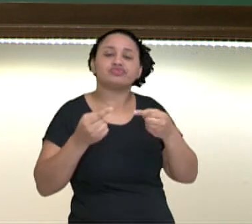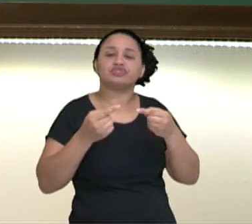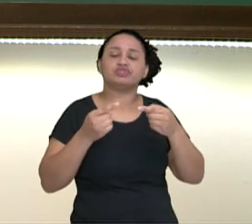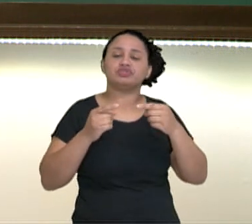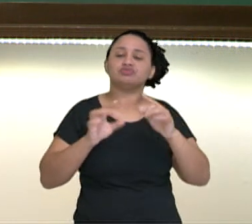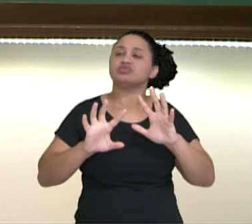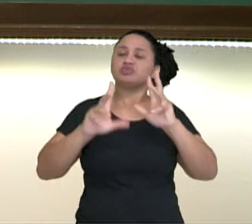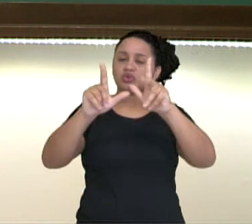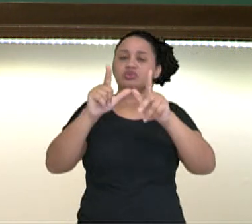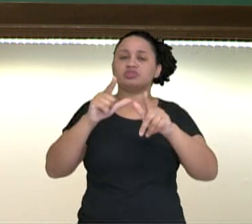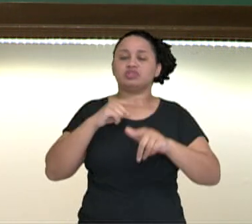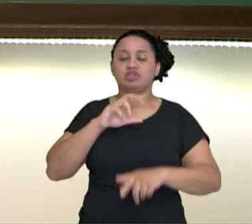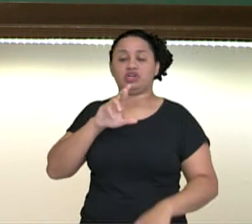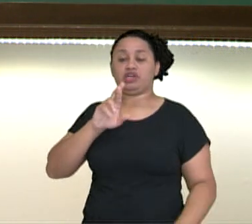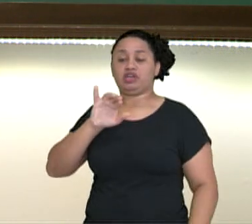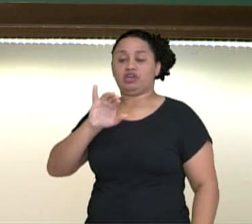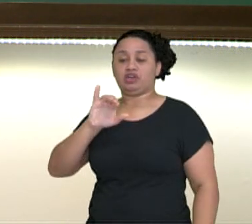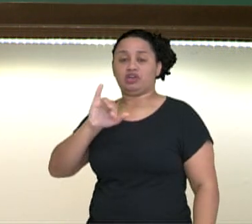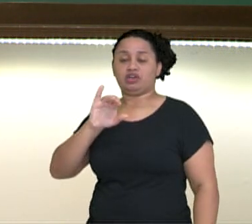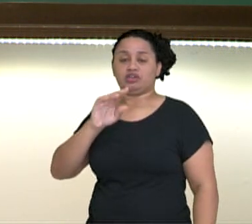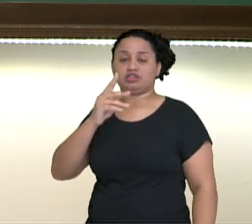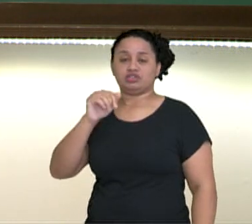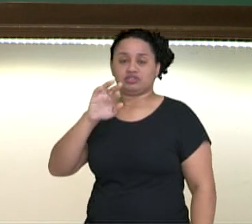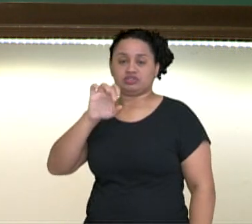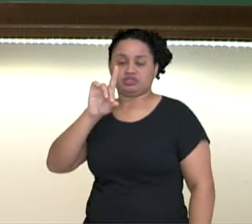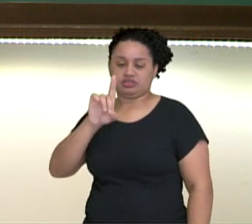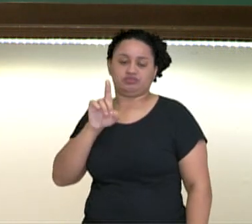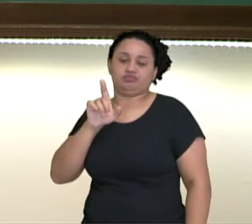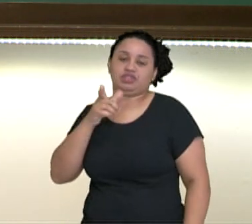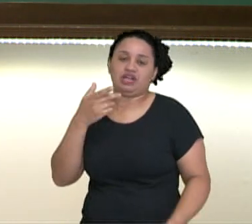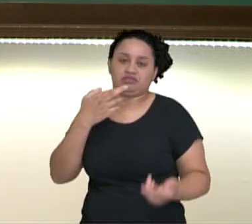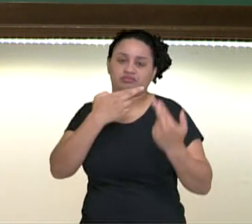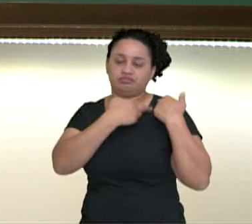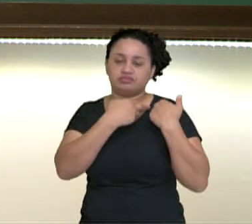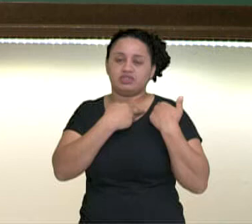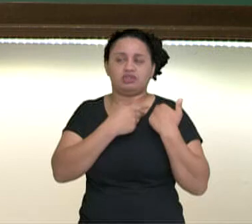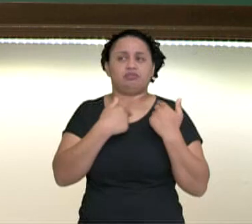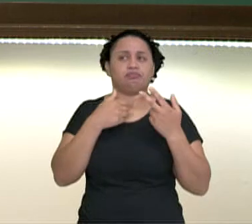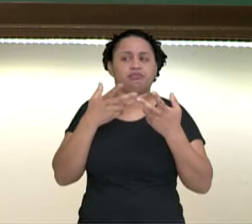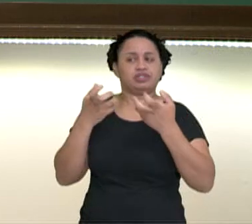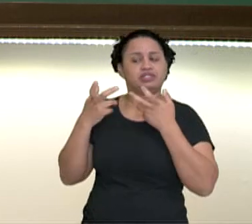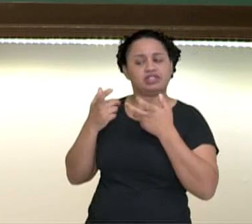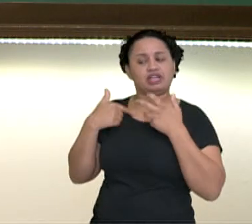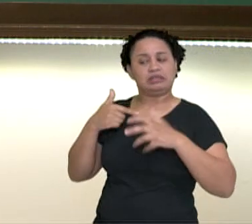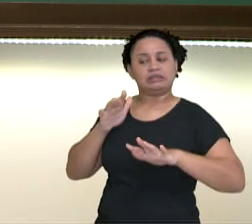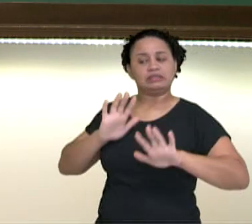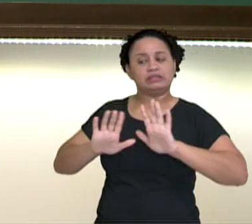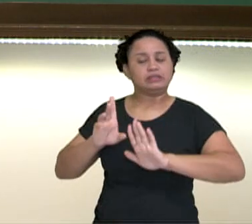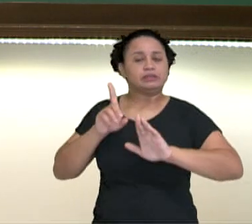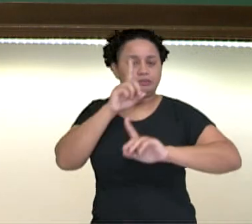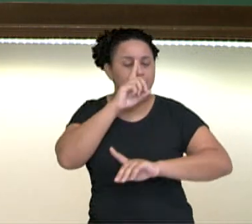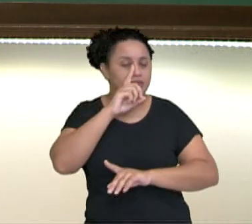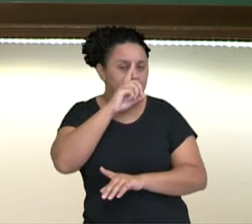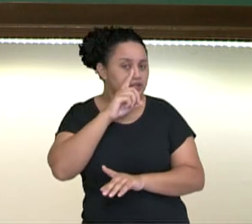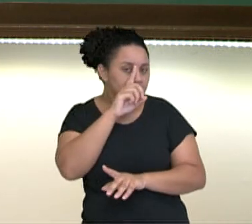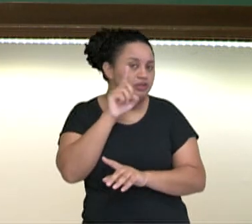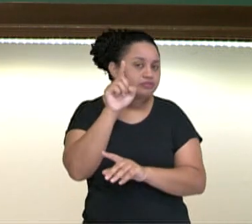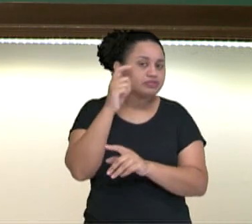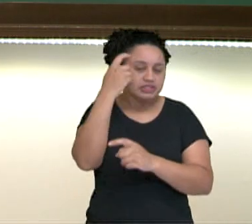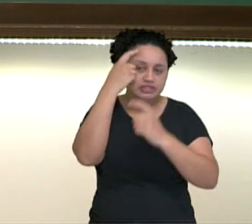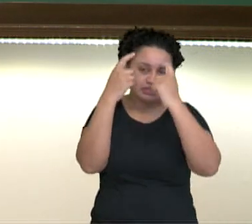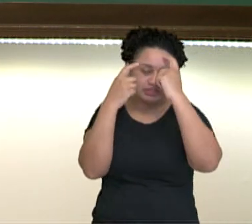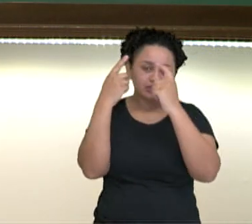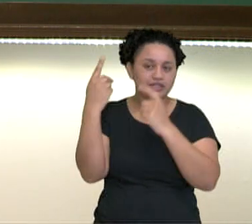Richard Cromwell acabem um tanto quanto vendo que existia um certo perigo nesses ideais dos niveladores e